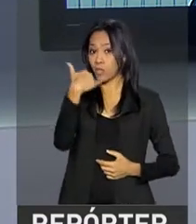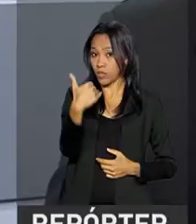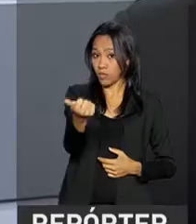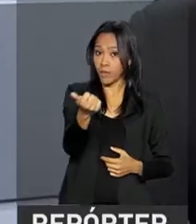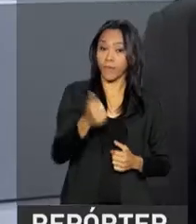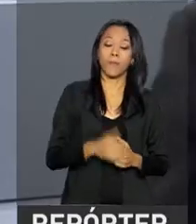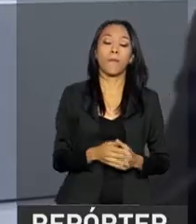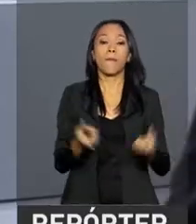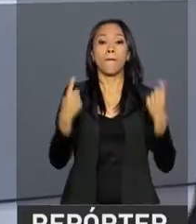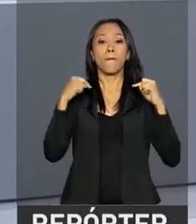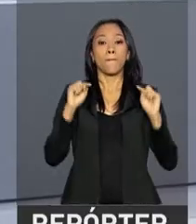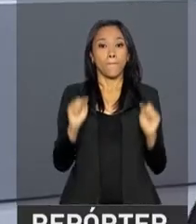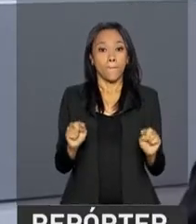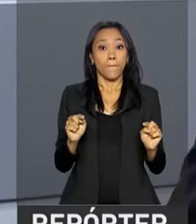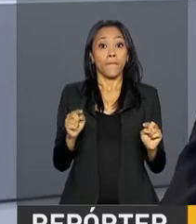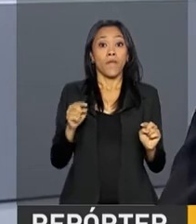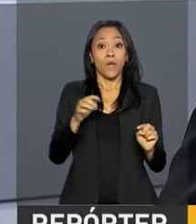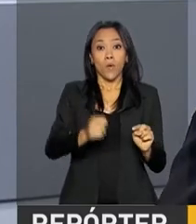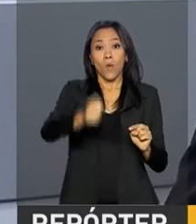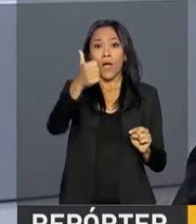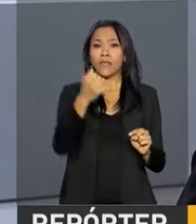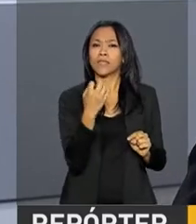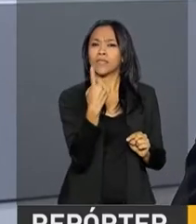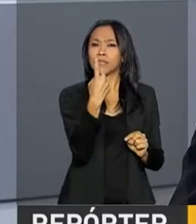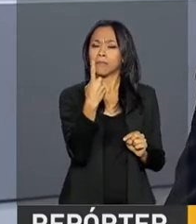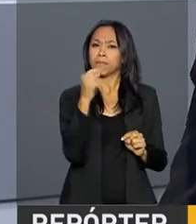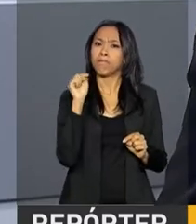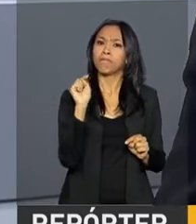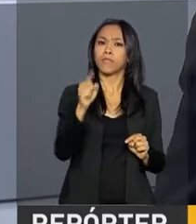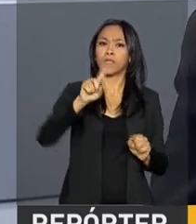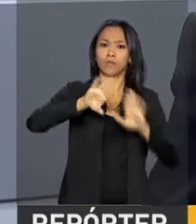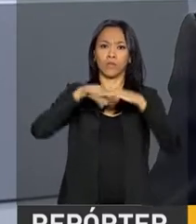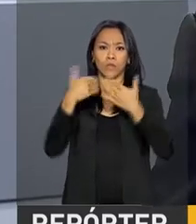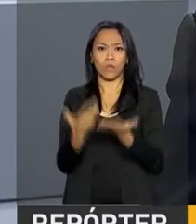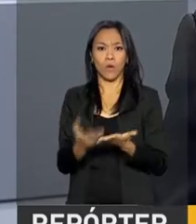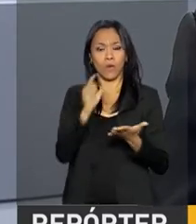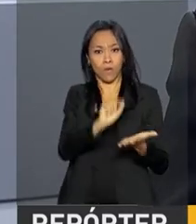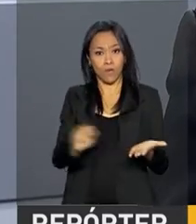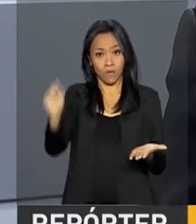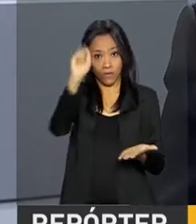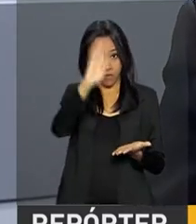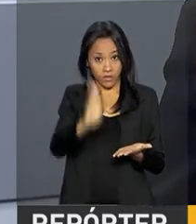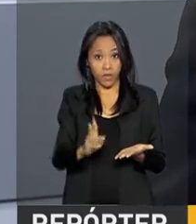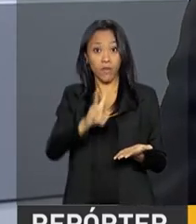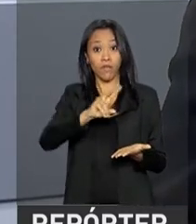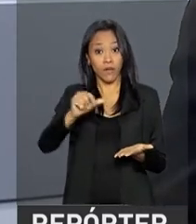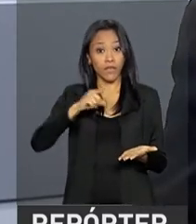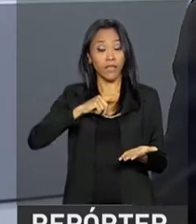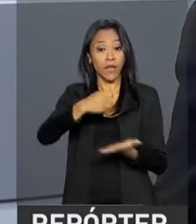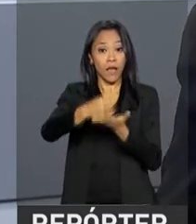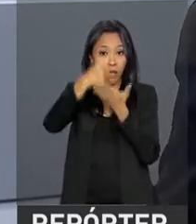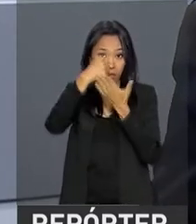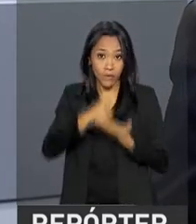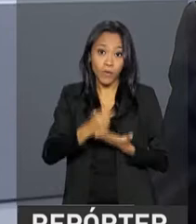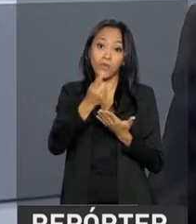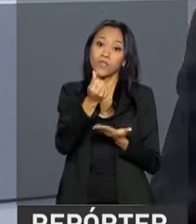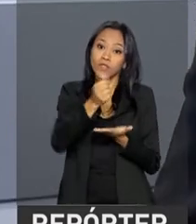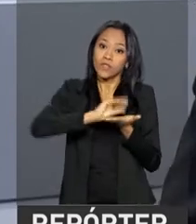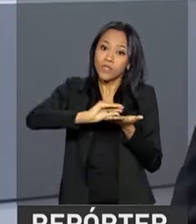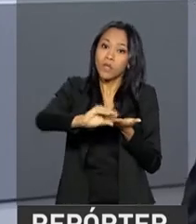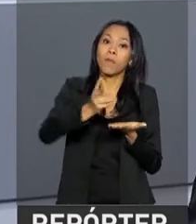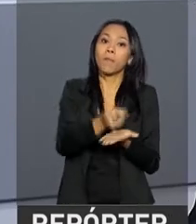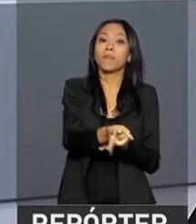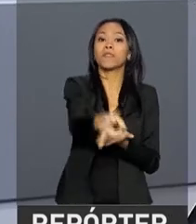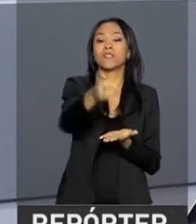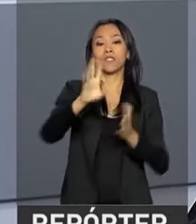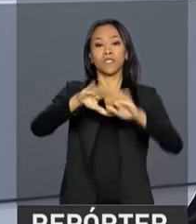e quase mil escolas de todo o país vão receber apoio financeiro do governo federal para implantar e manter o ensino em